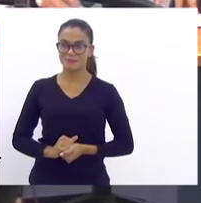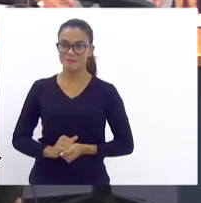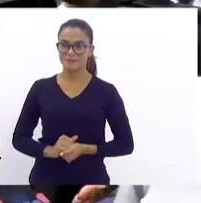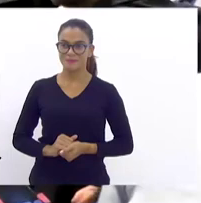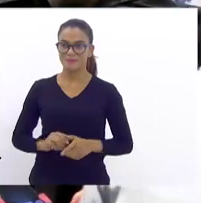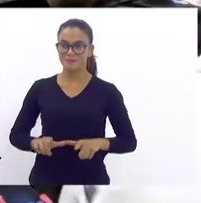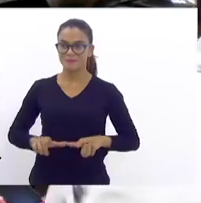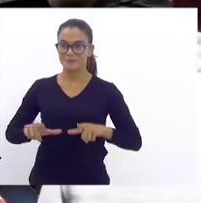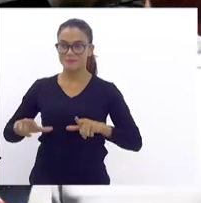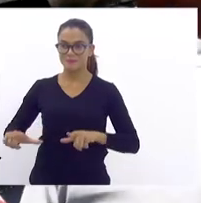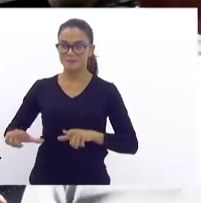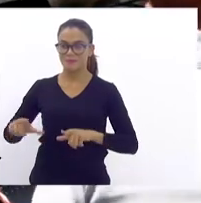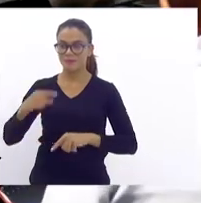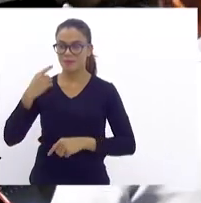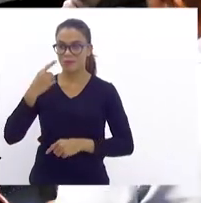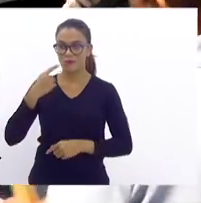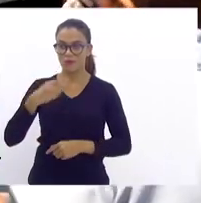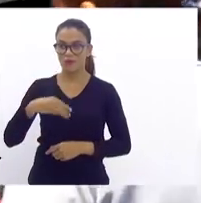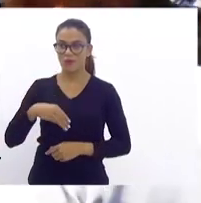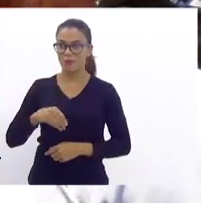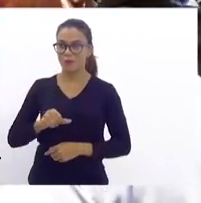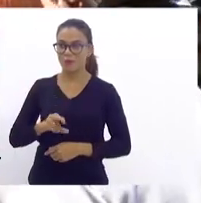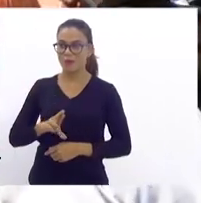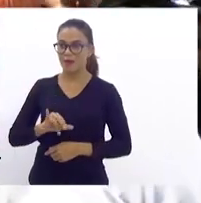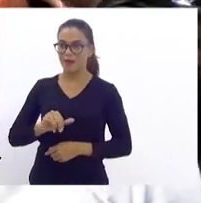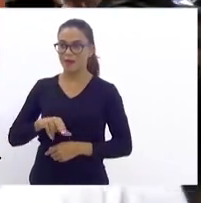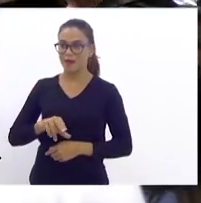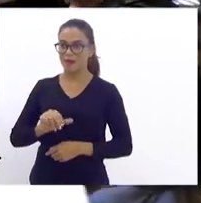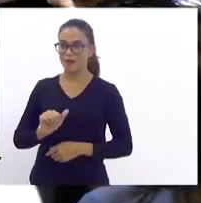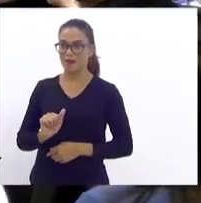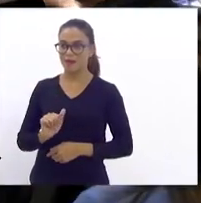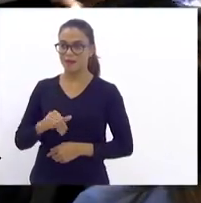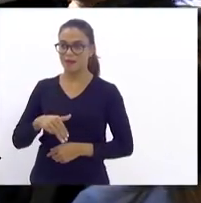Dra Marina Magalhães Lopes por favor